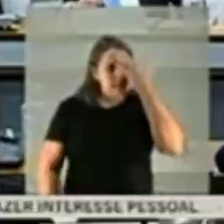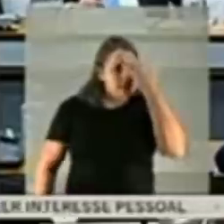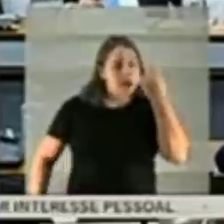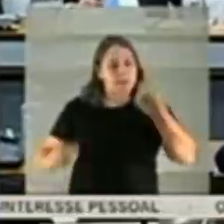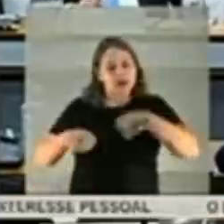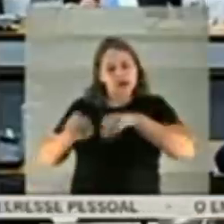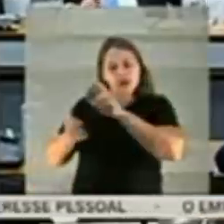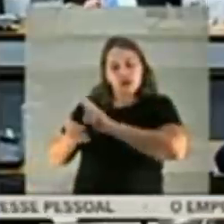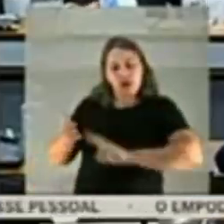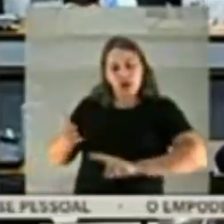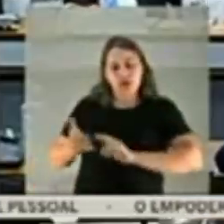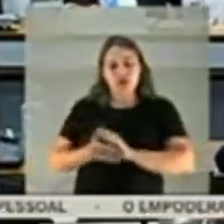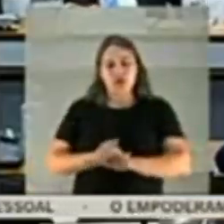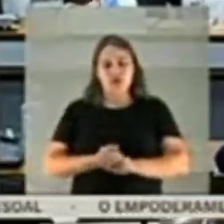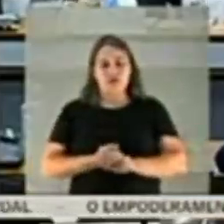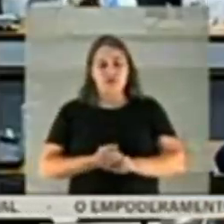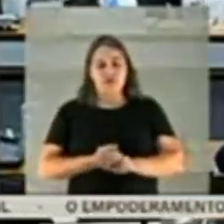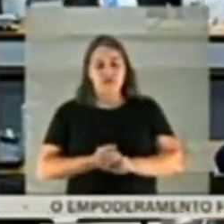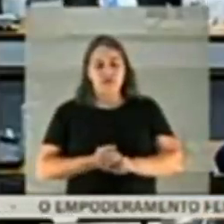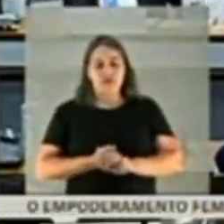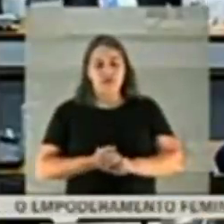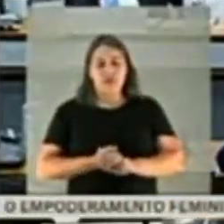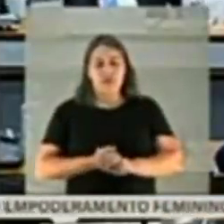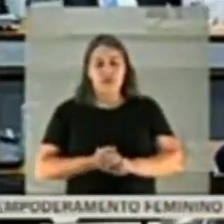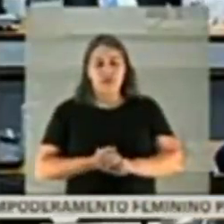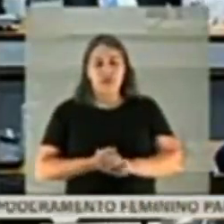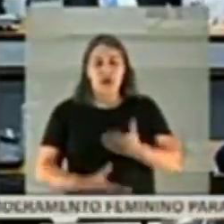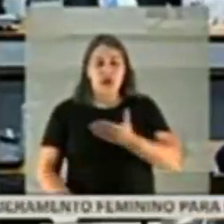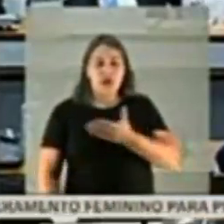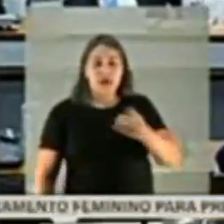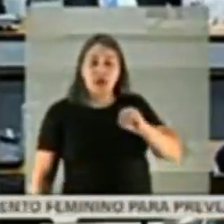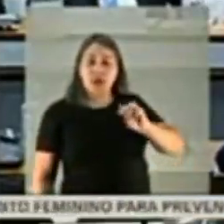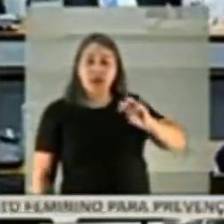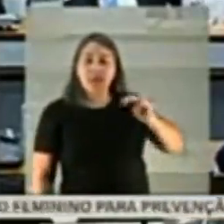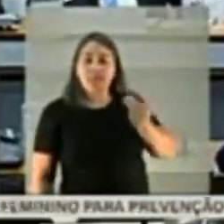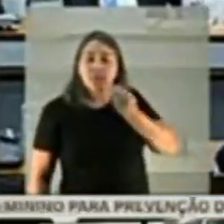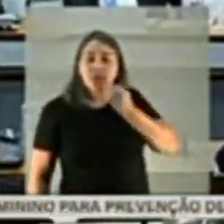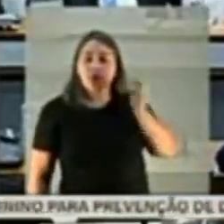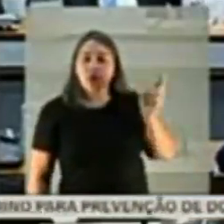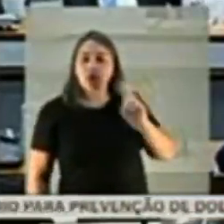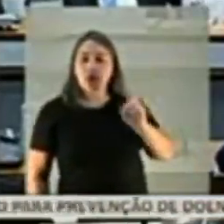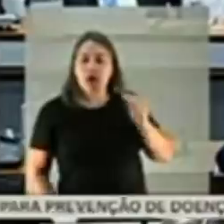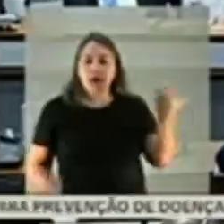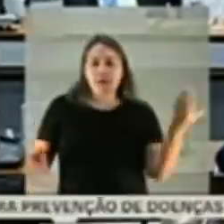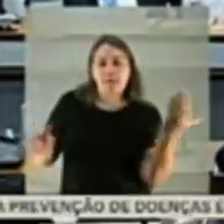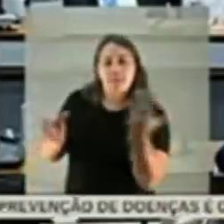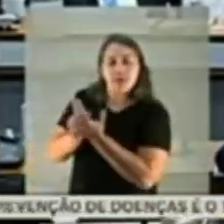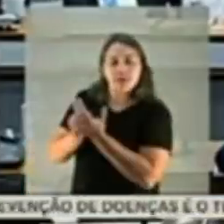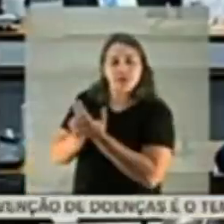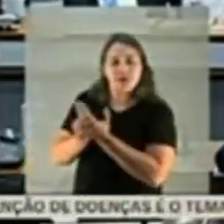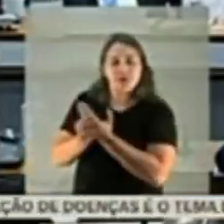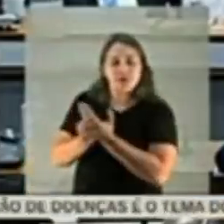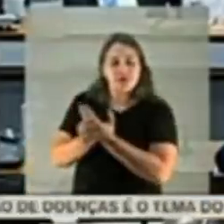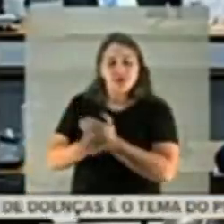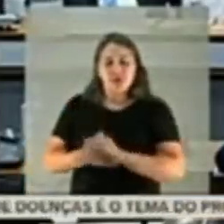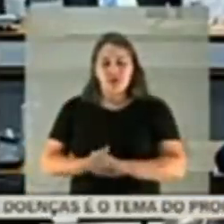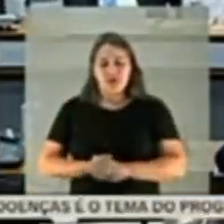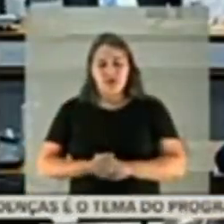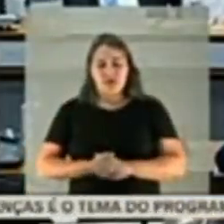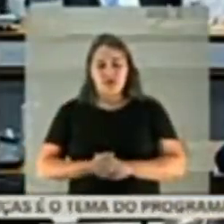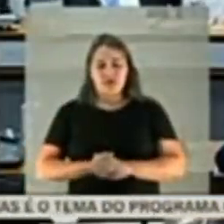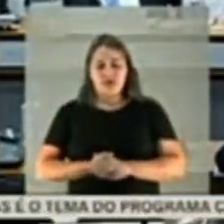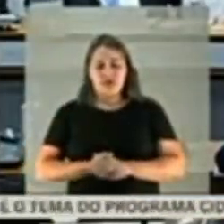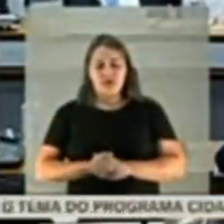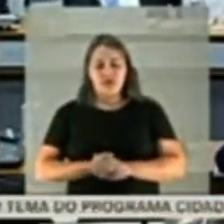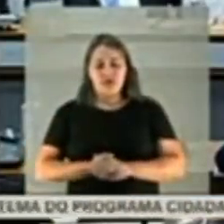Senador, Vossa Excelência pagou 50 milhões de reais de processo indenizatório, senador. Processos absolutamente. Não fui eu não que pagou, só um minutinho.